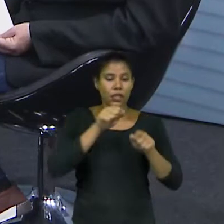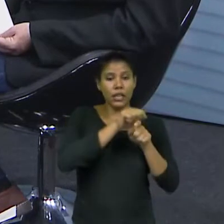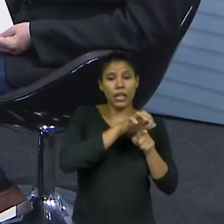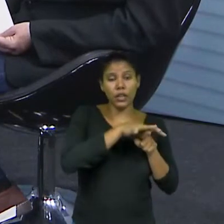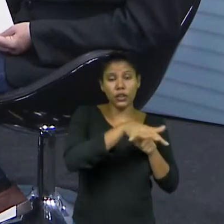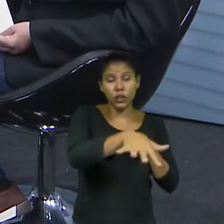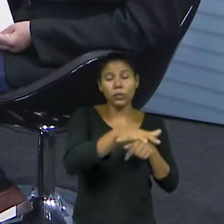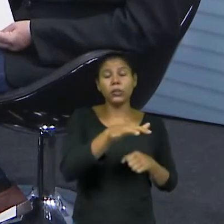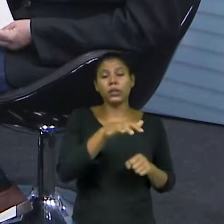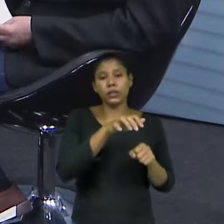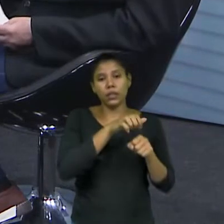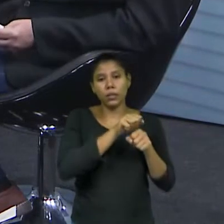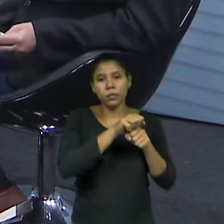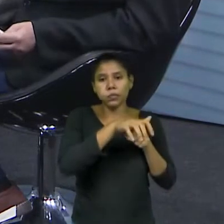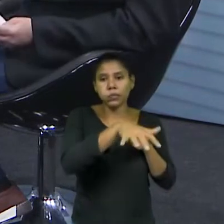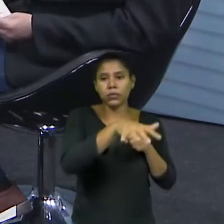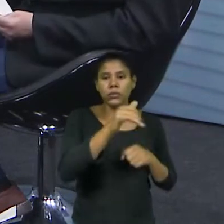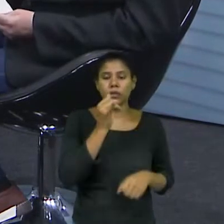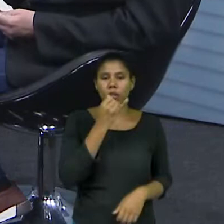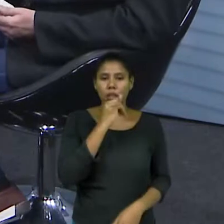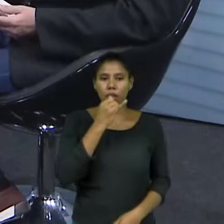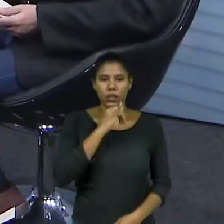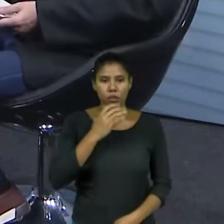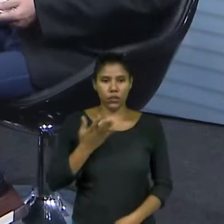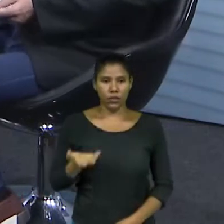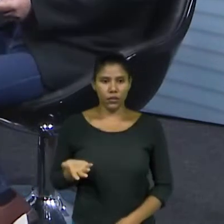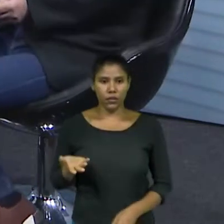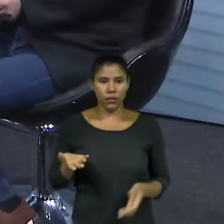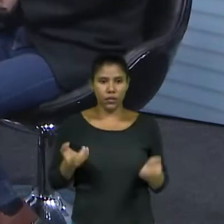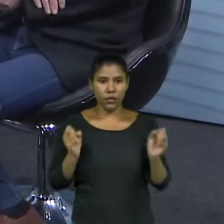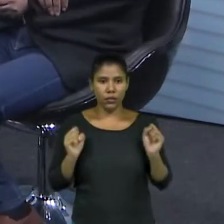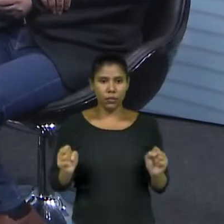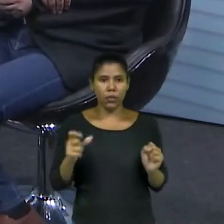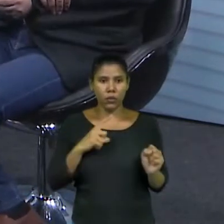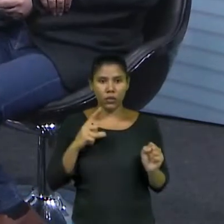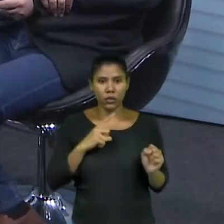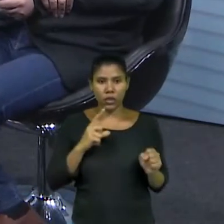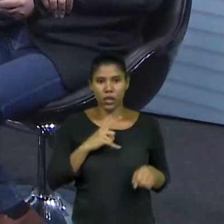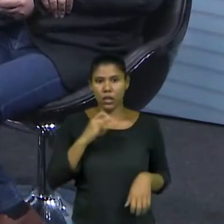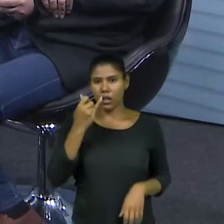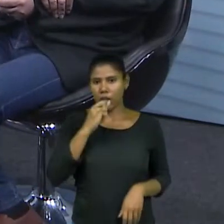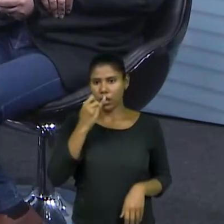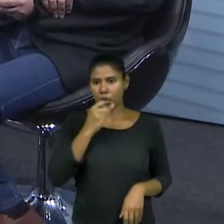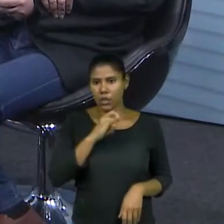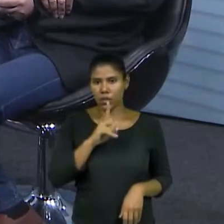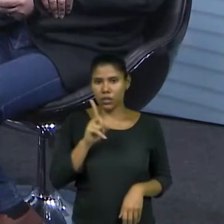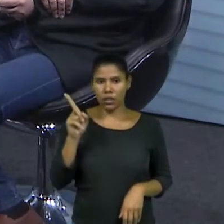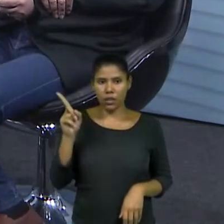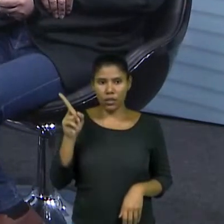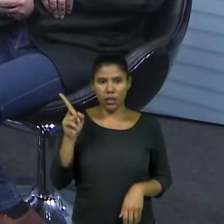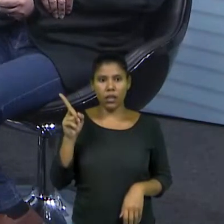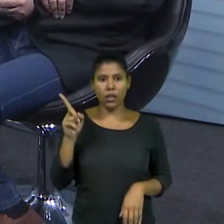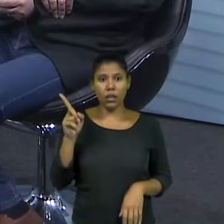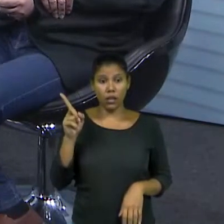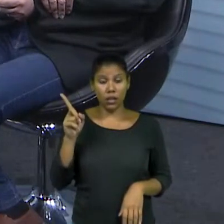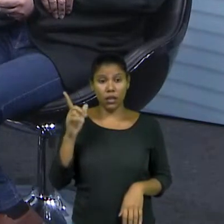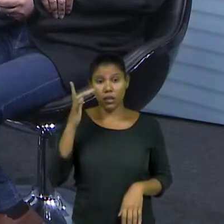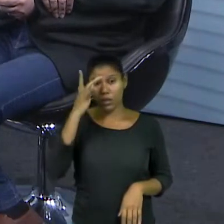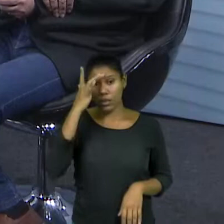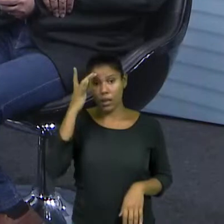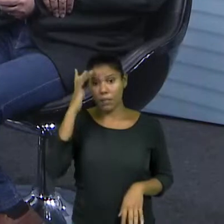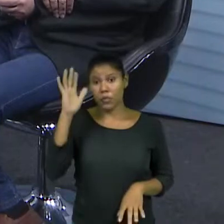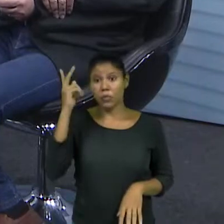energia. Então, espetacular. Hoje você pode ter a geração da energia lá na Flecheira e o consumidor, sei lá, de São